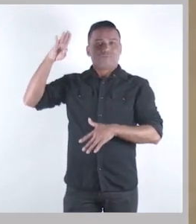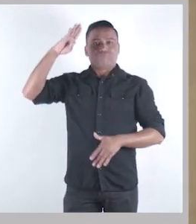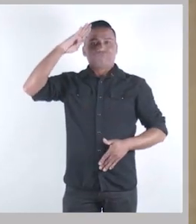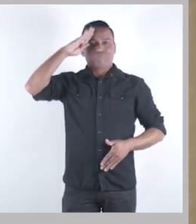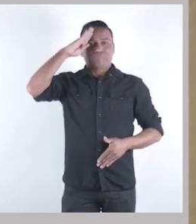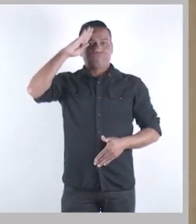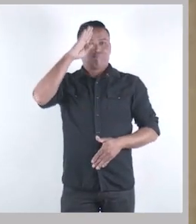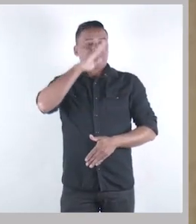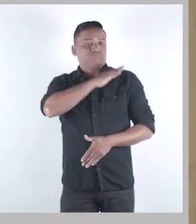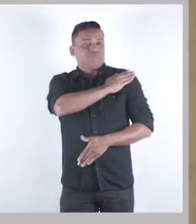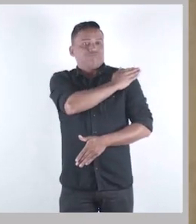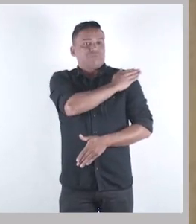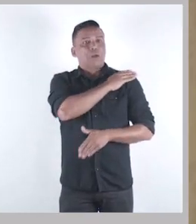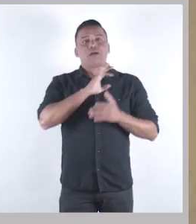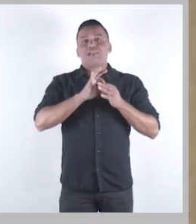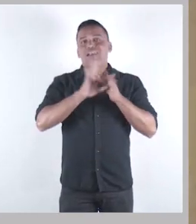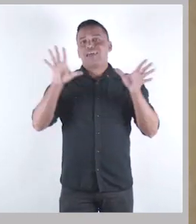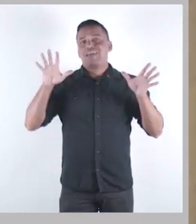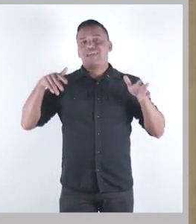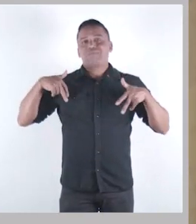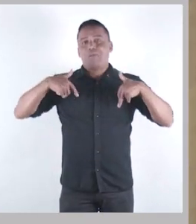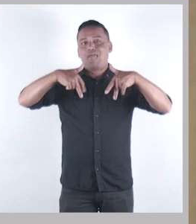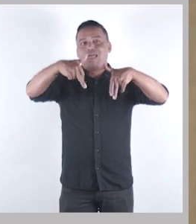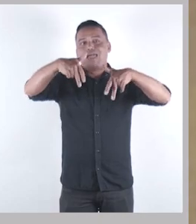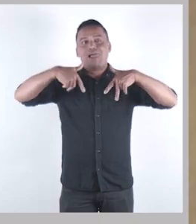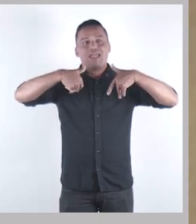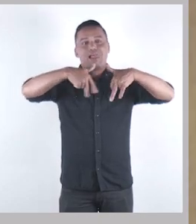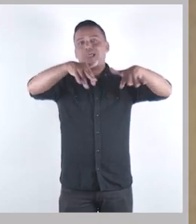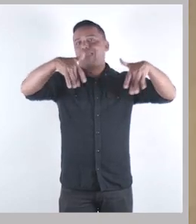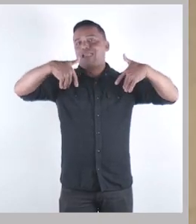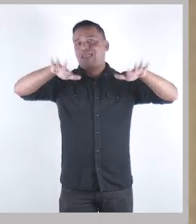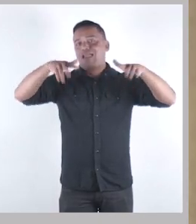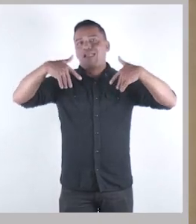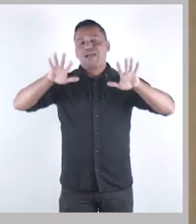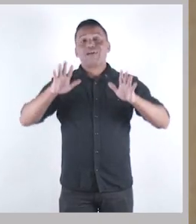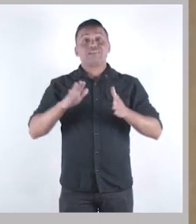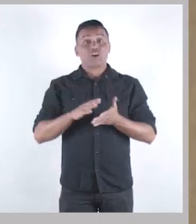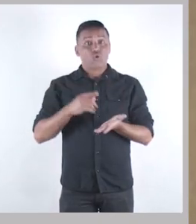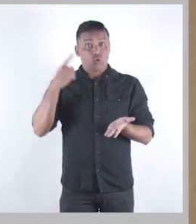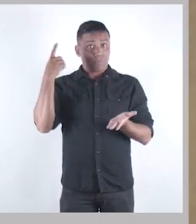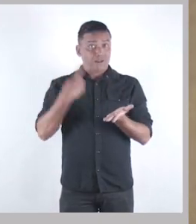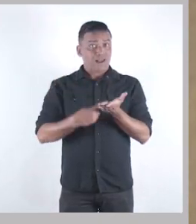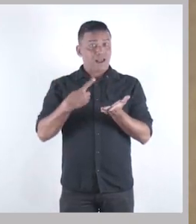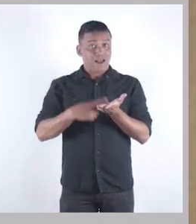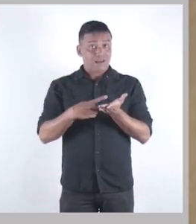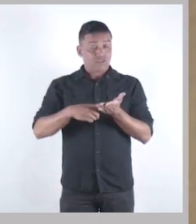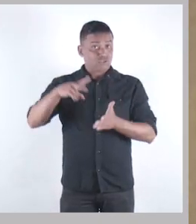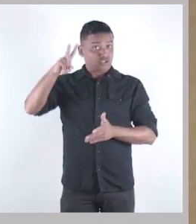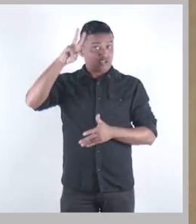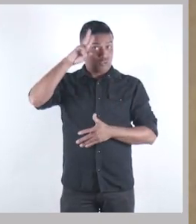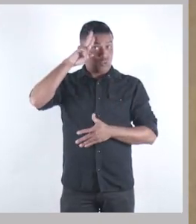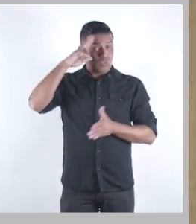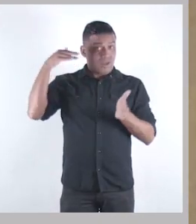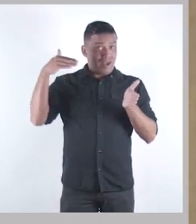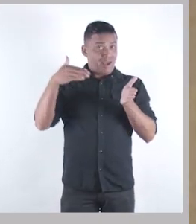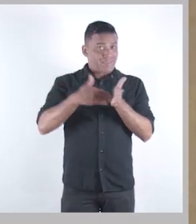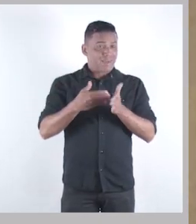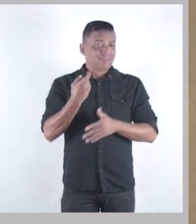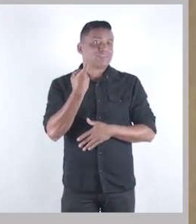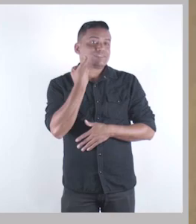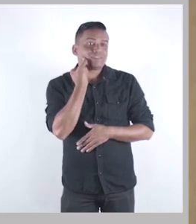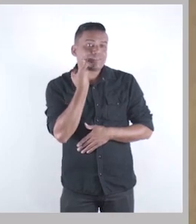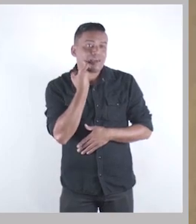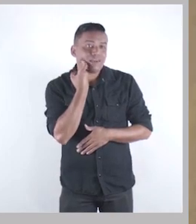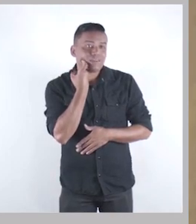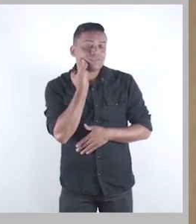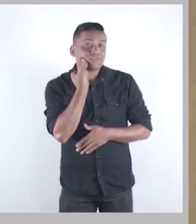liberdade. Né? Os cadetes eram obrigados a estar dentro da academia de segunda a sexta-feira, mas que a partir